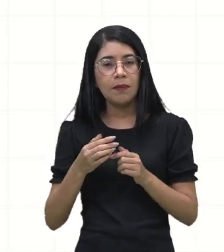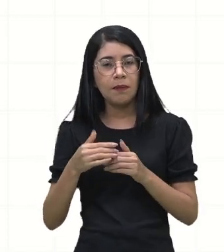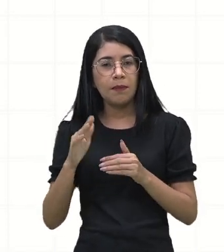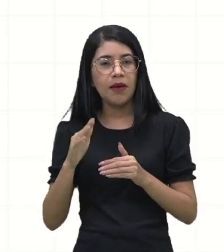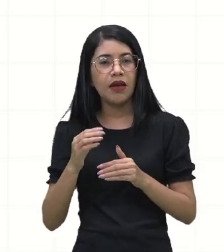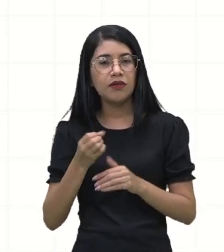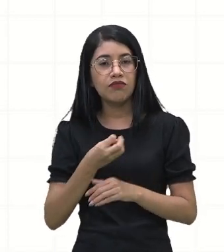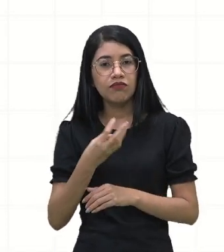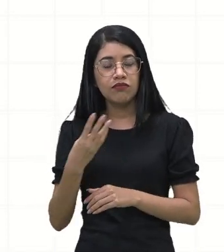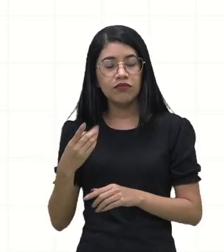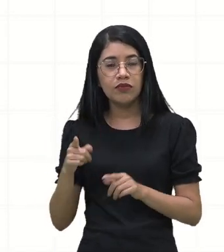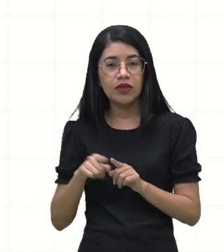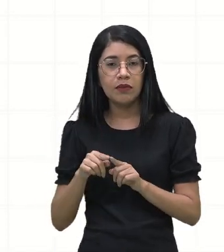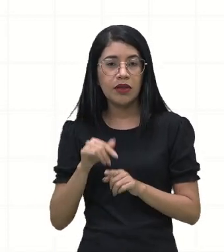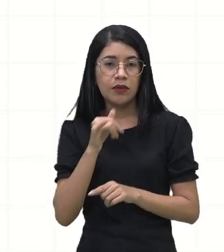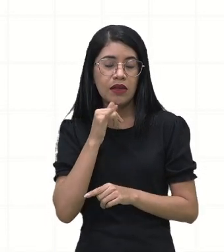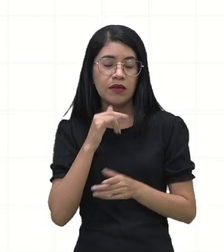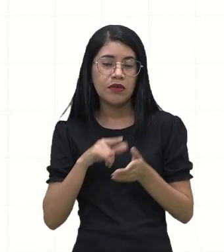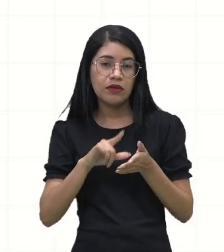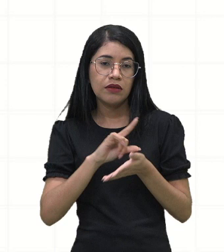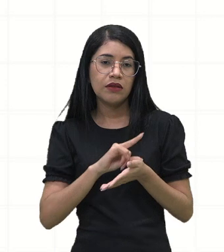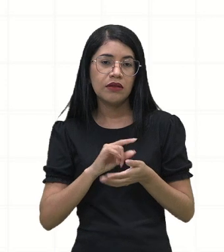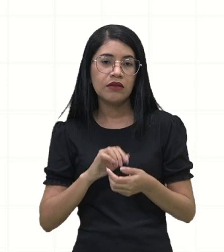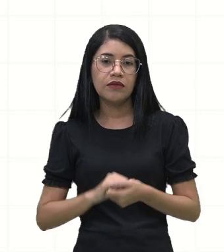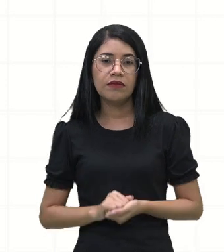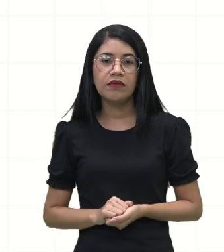exemplos anteriores ali dos pneus.